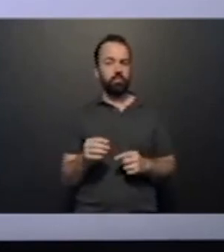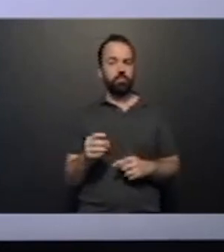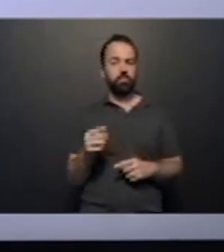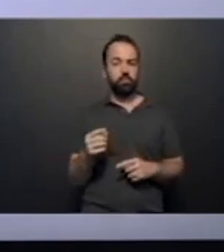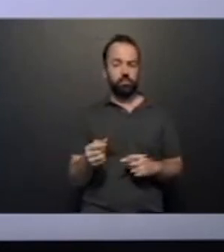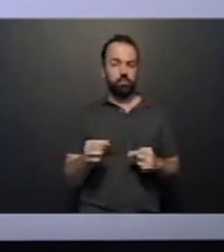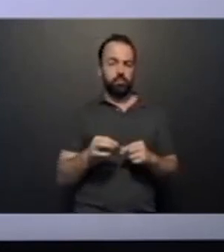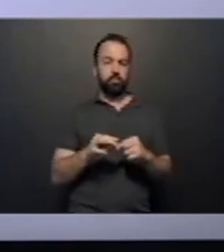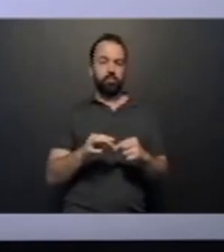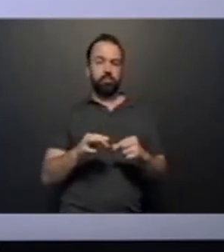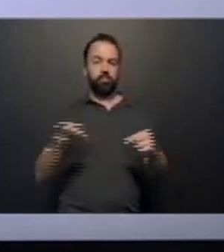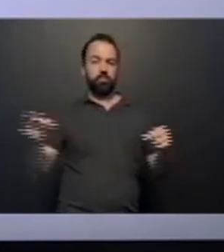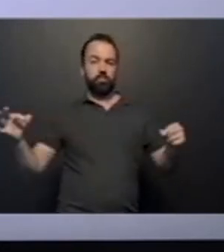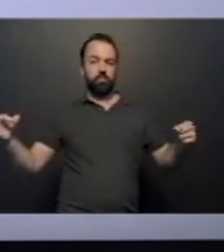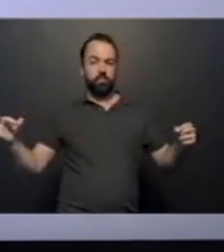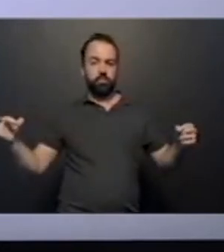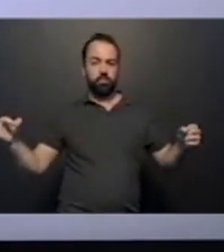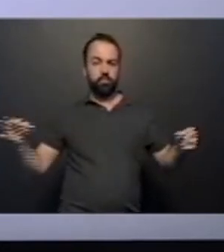20